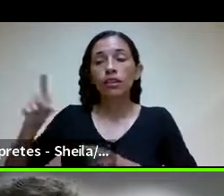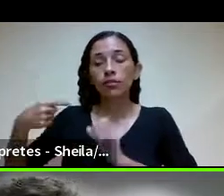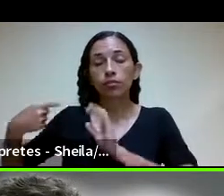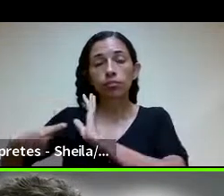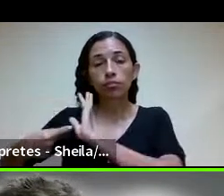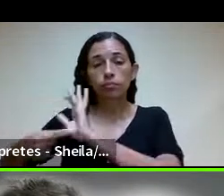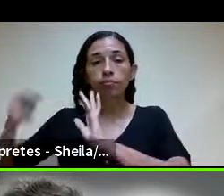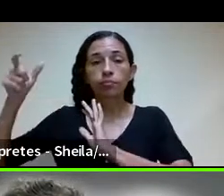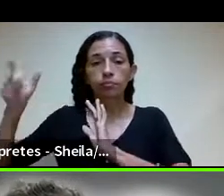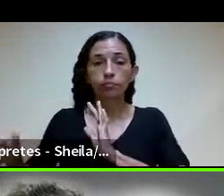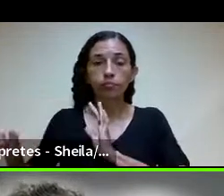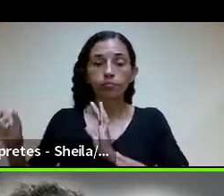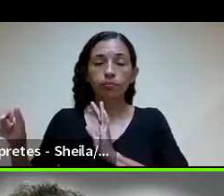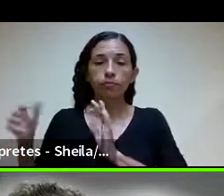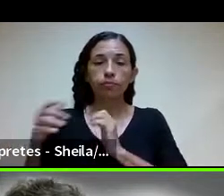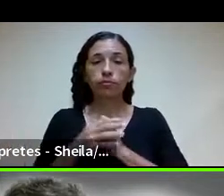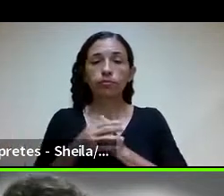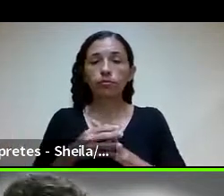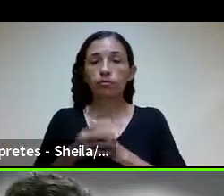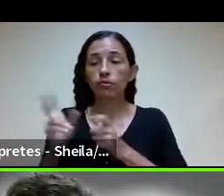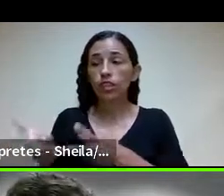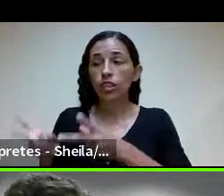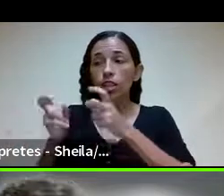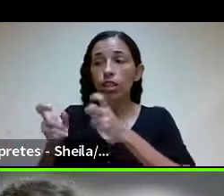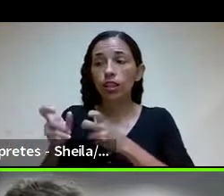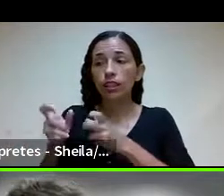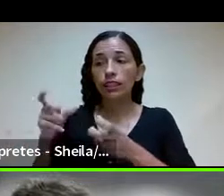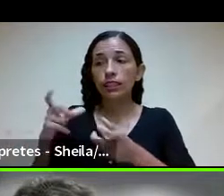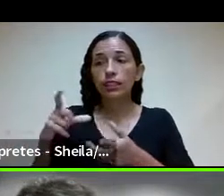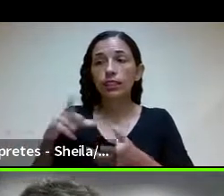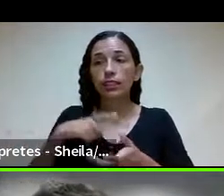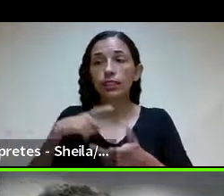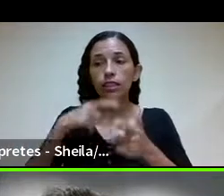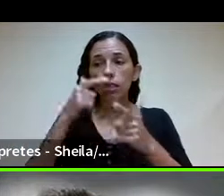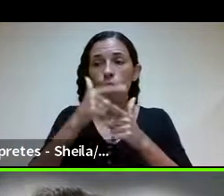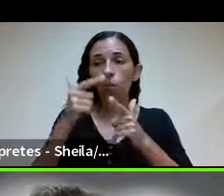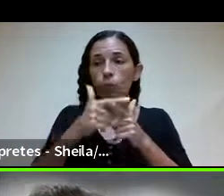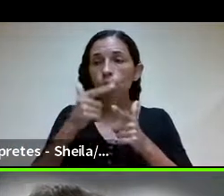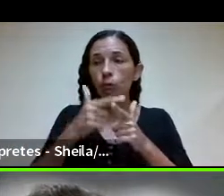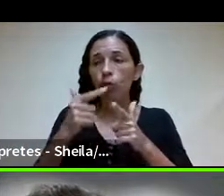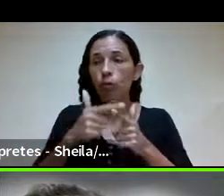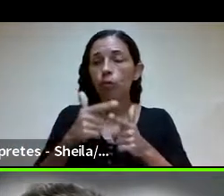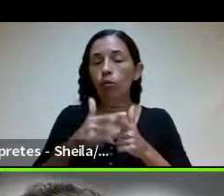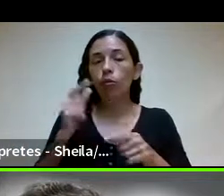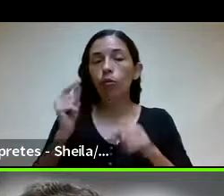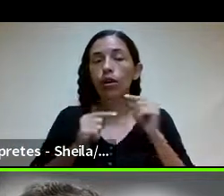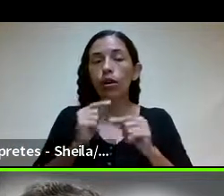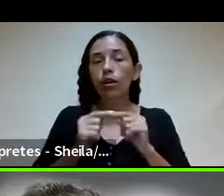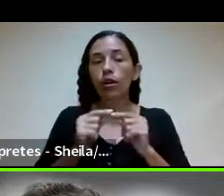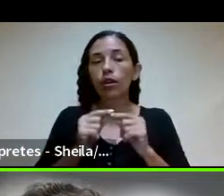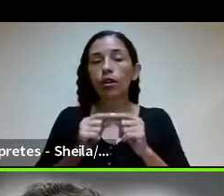atentando que haveria divergência, né, para as regras de cálculo, de que